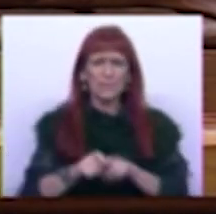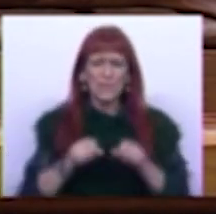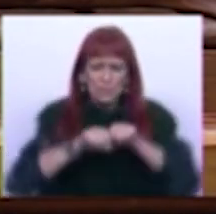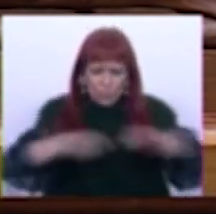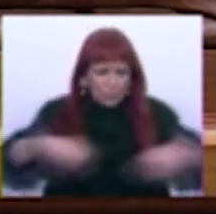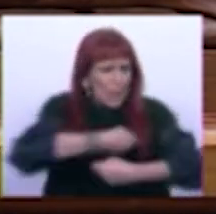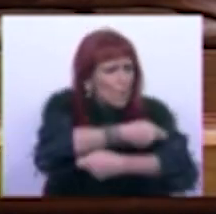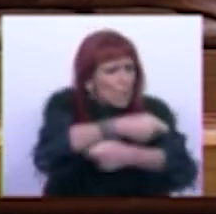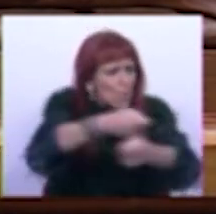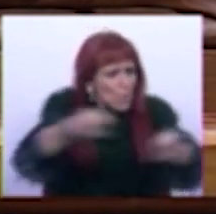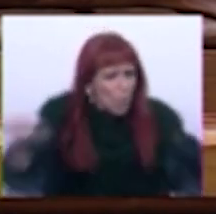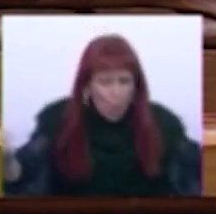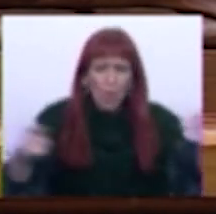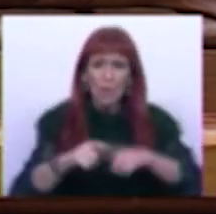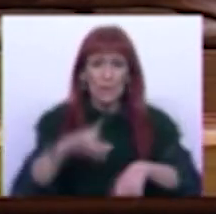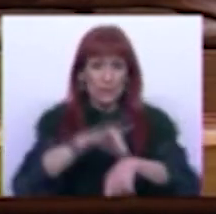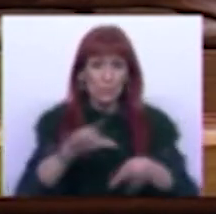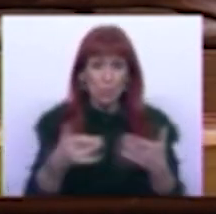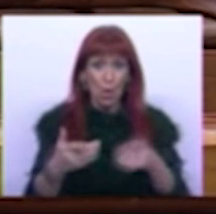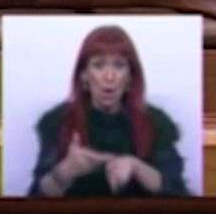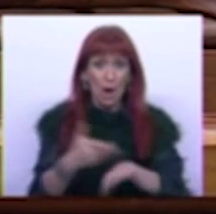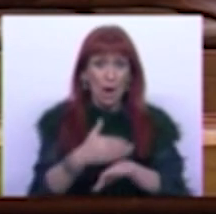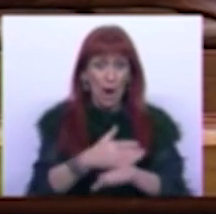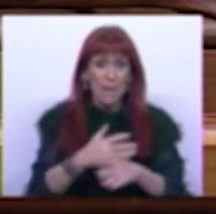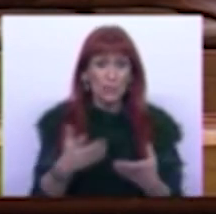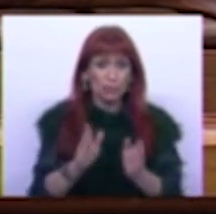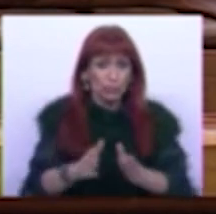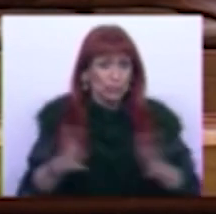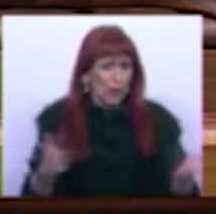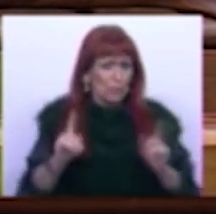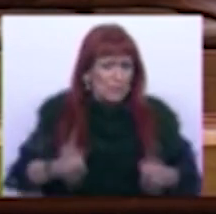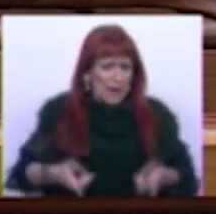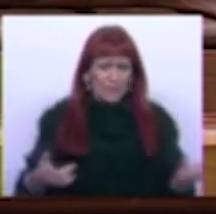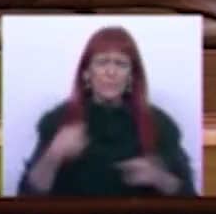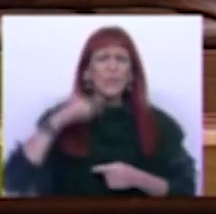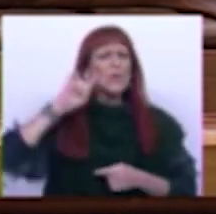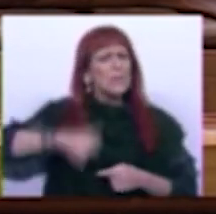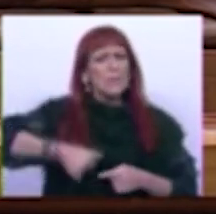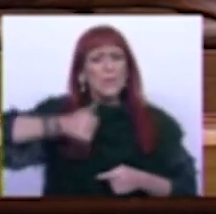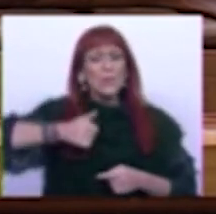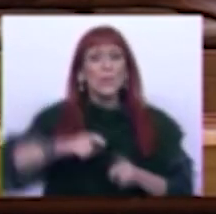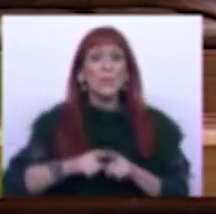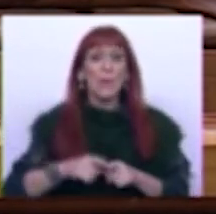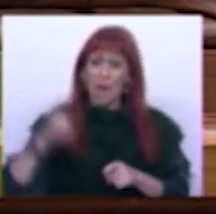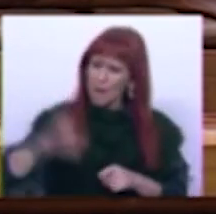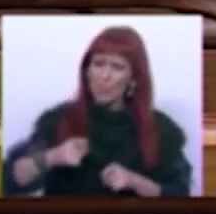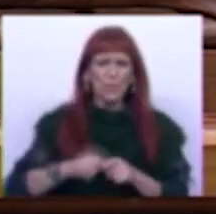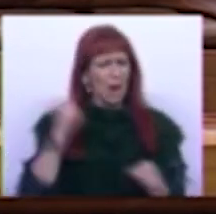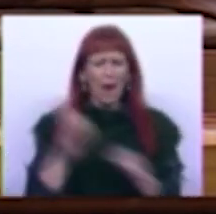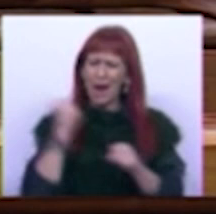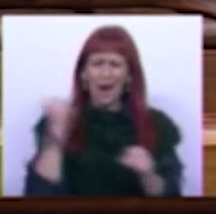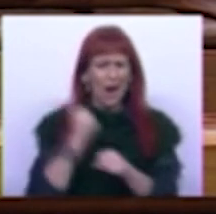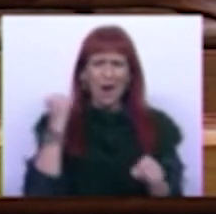cadeias de abastecimento que a pandemia já desencadeara. Sabemos bem que é imperioso